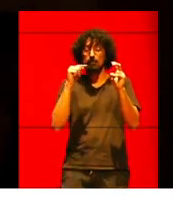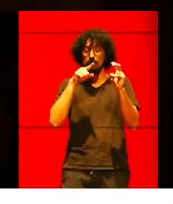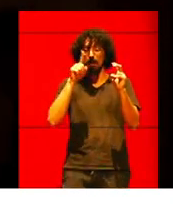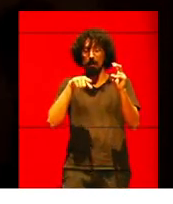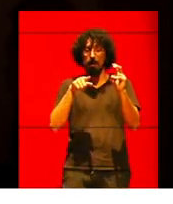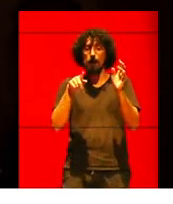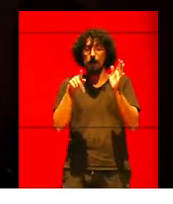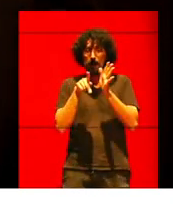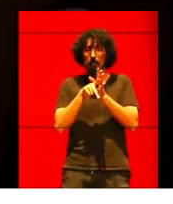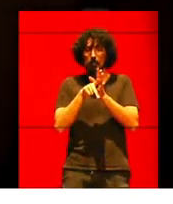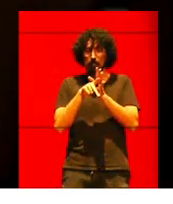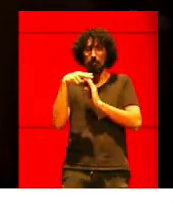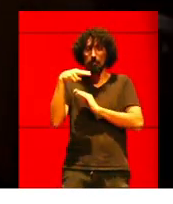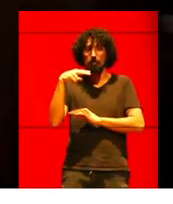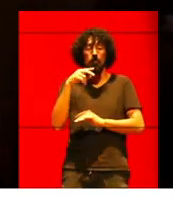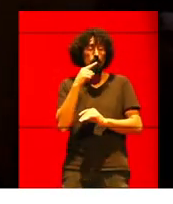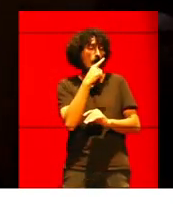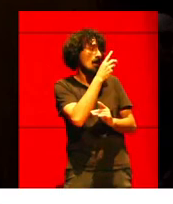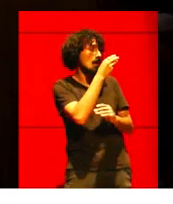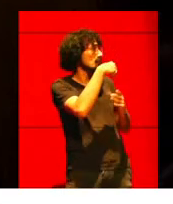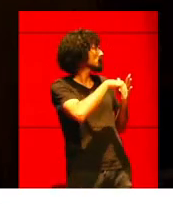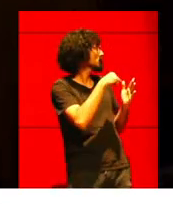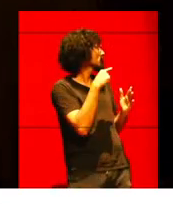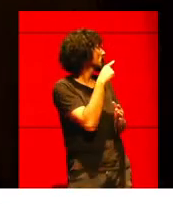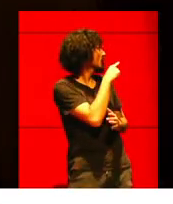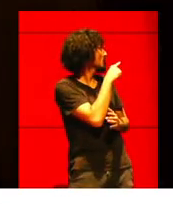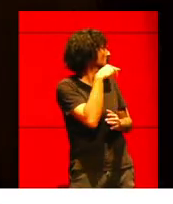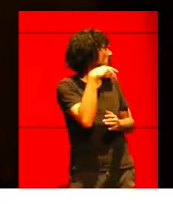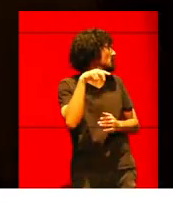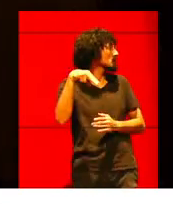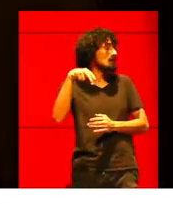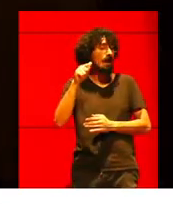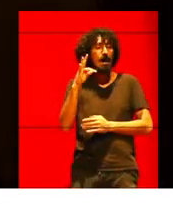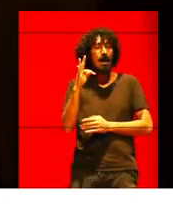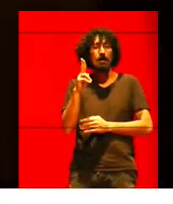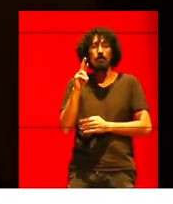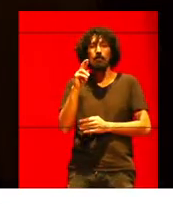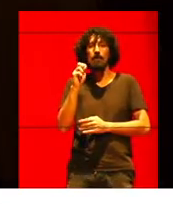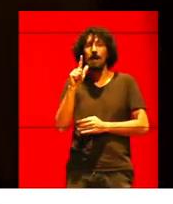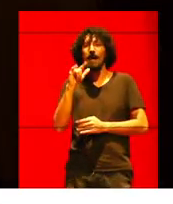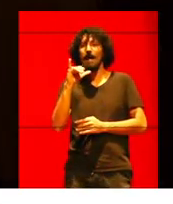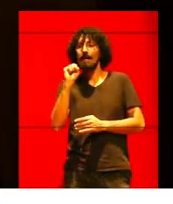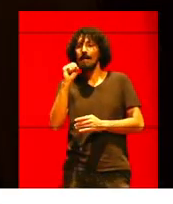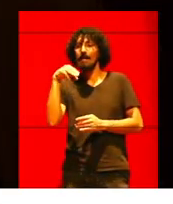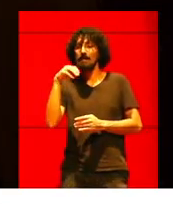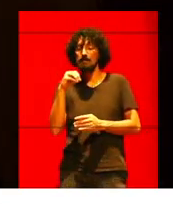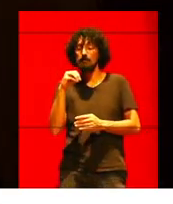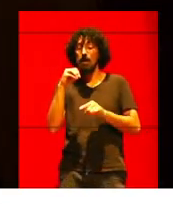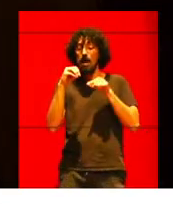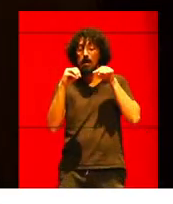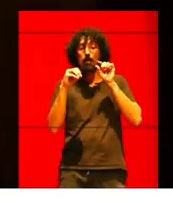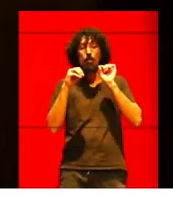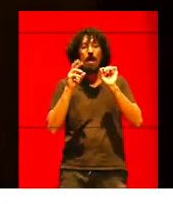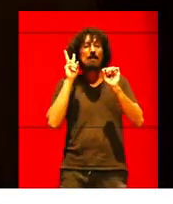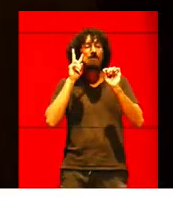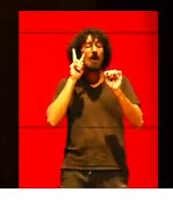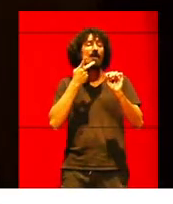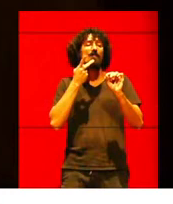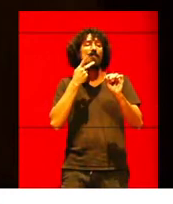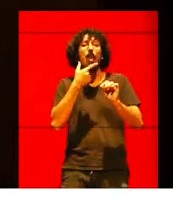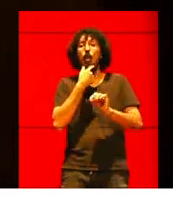vai cortar a própria barriga. Ela vai abrir a barriga como se ela fosse um animal. É um processo da literatura chamado